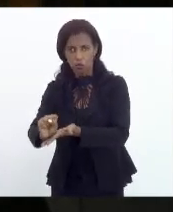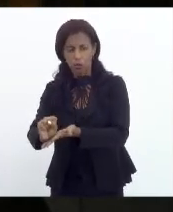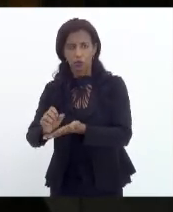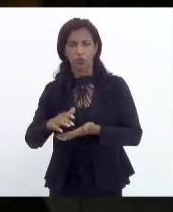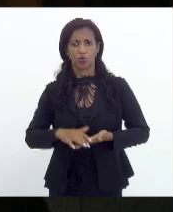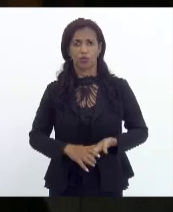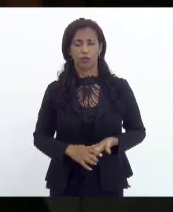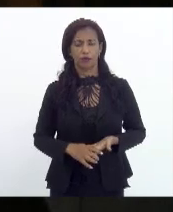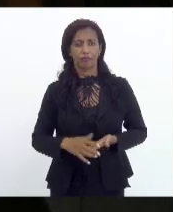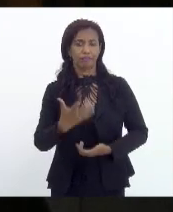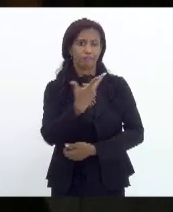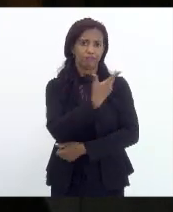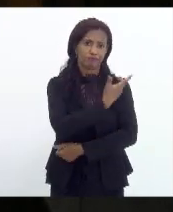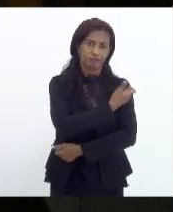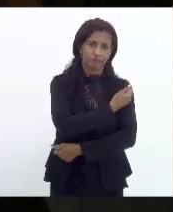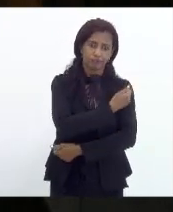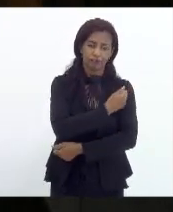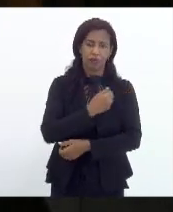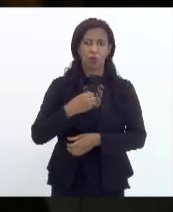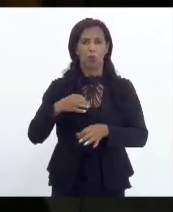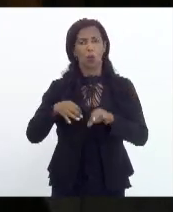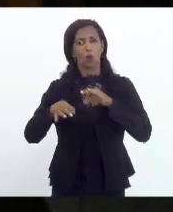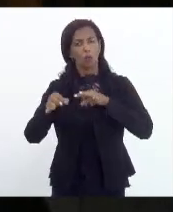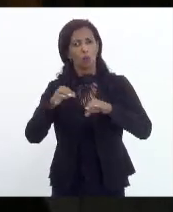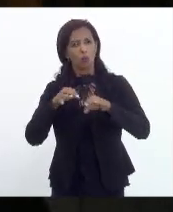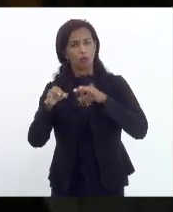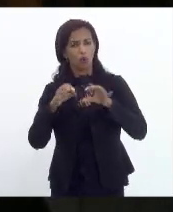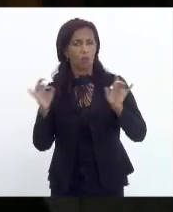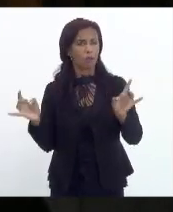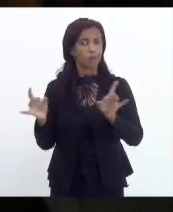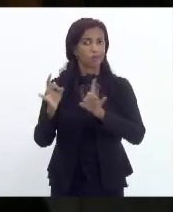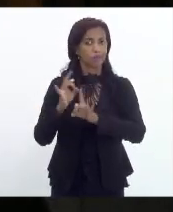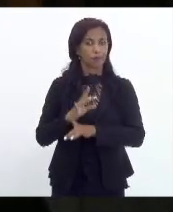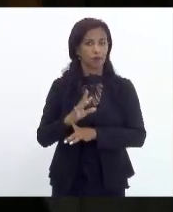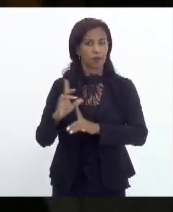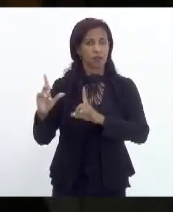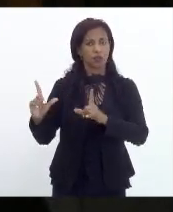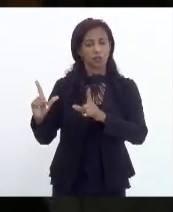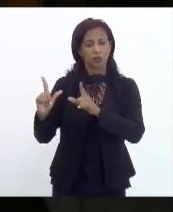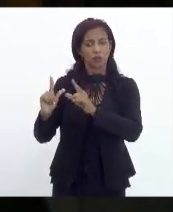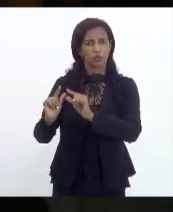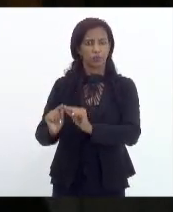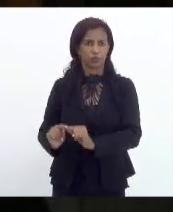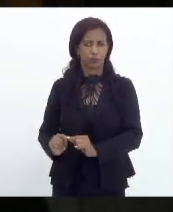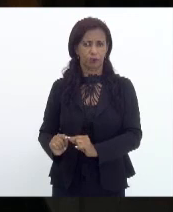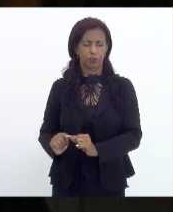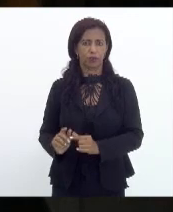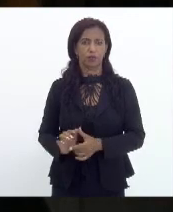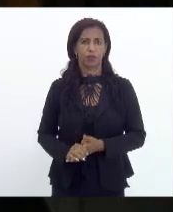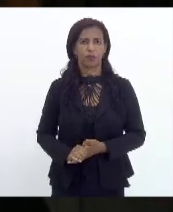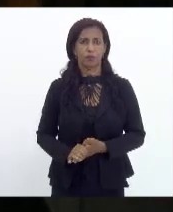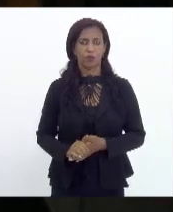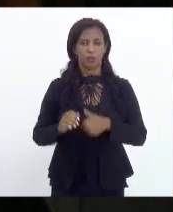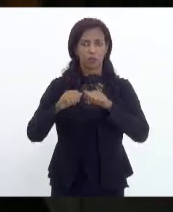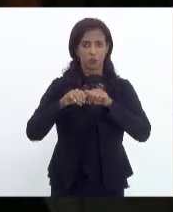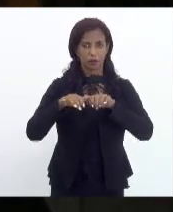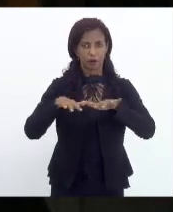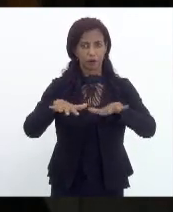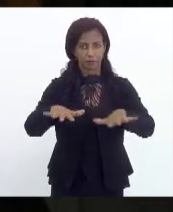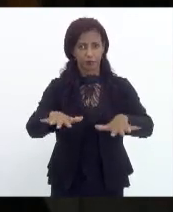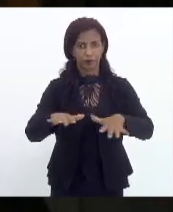a vacinação como forma eficaz de minorar essa